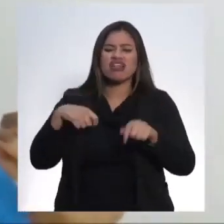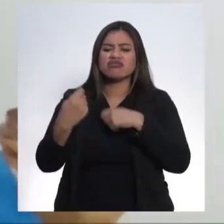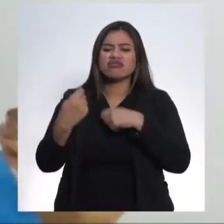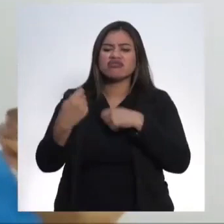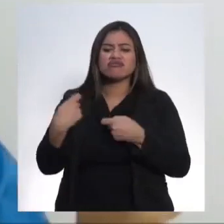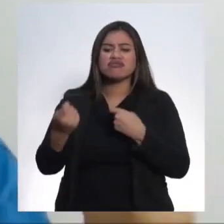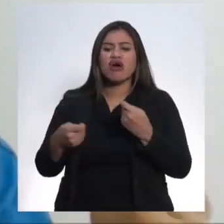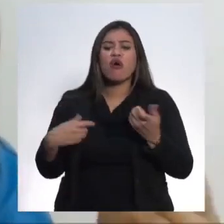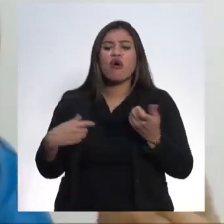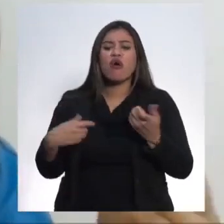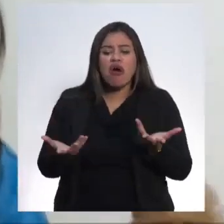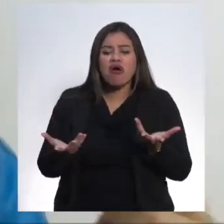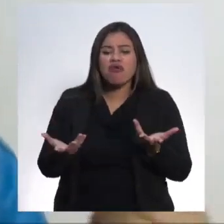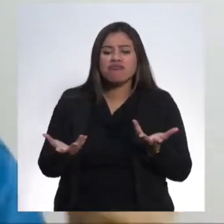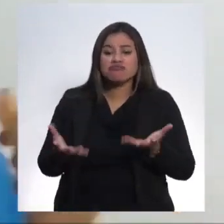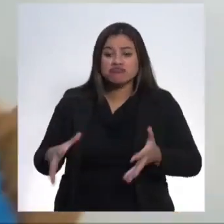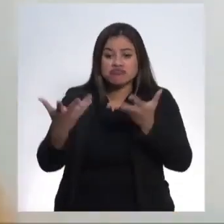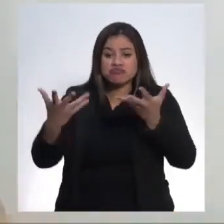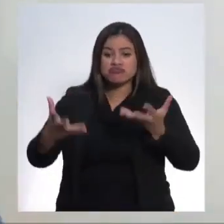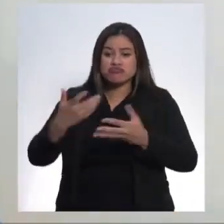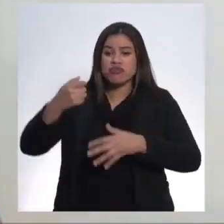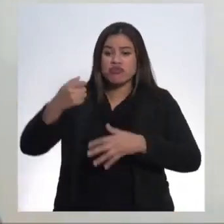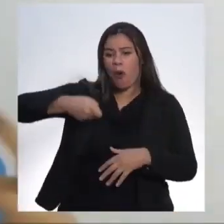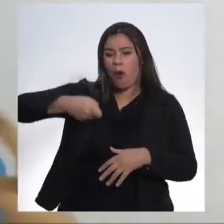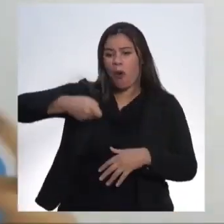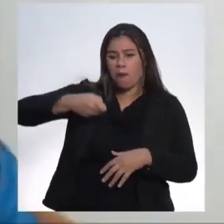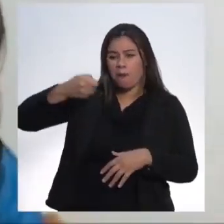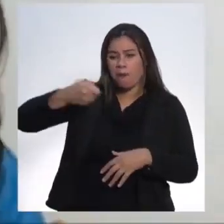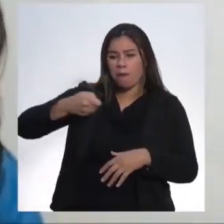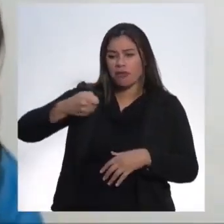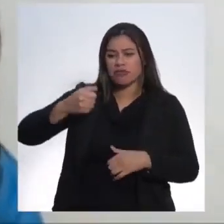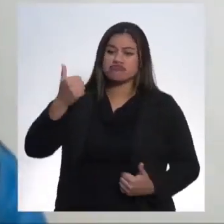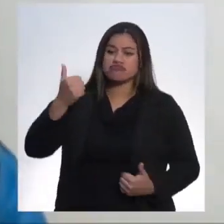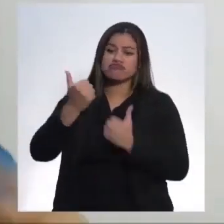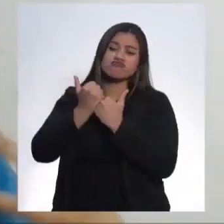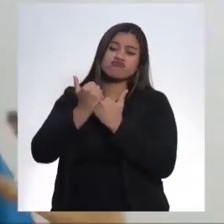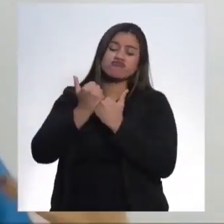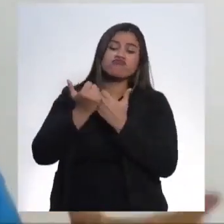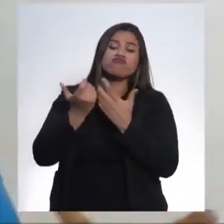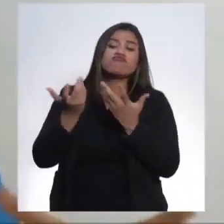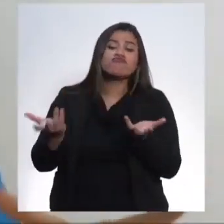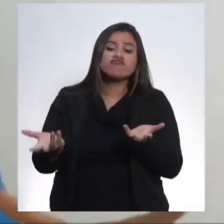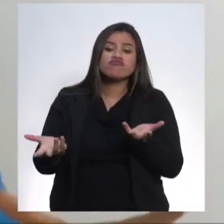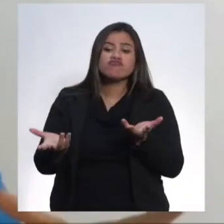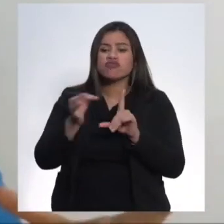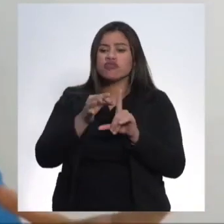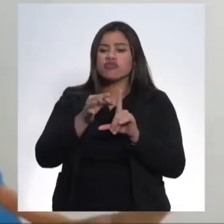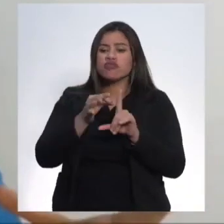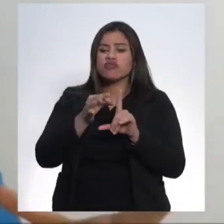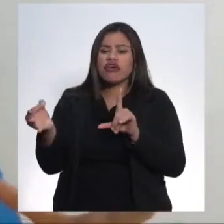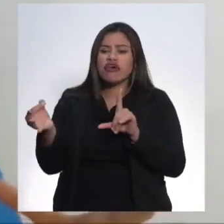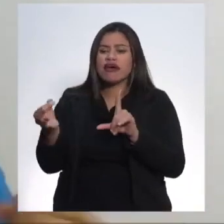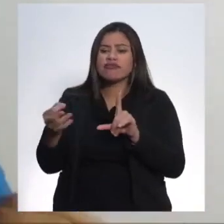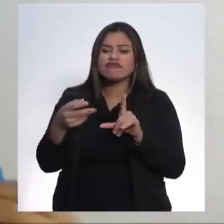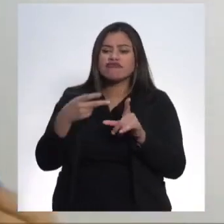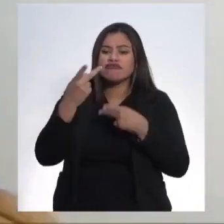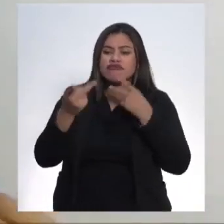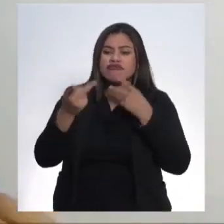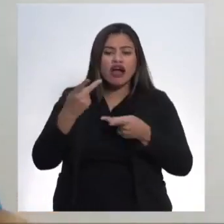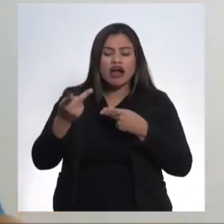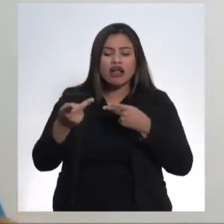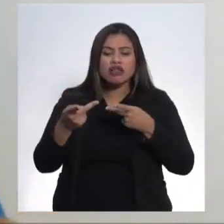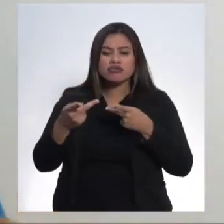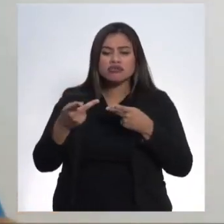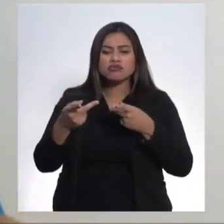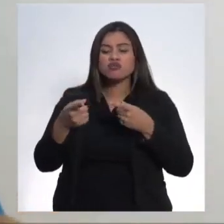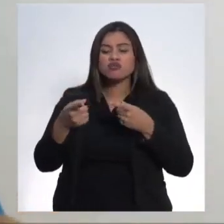ali, motivação, cobrança, apoio, quais são as frases que são ouvidas, que tipo de música que